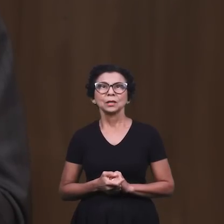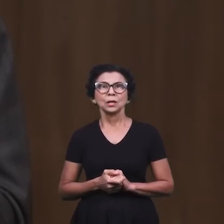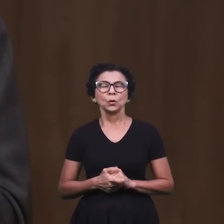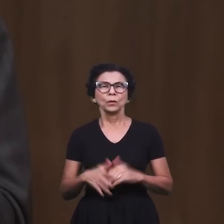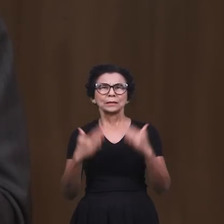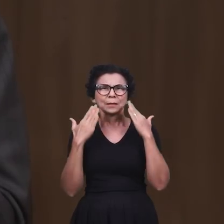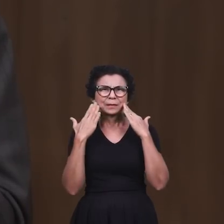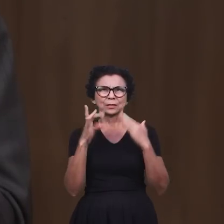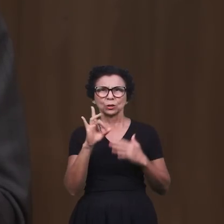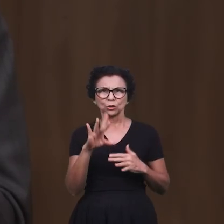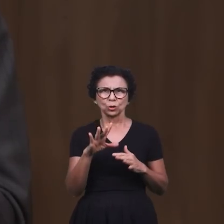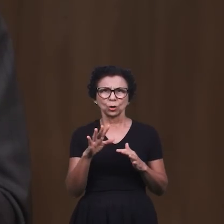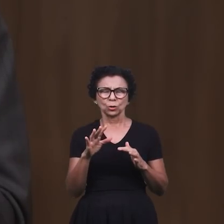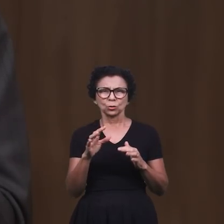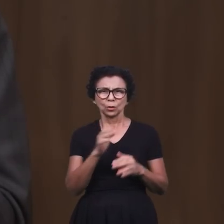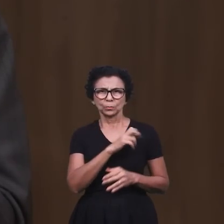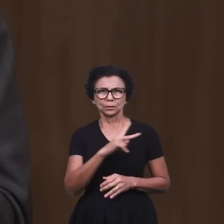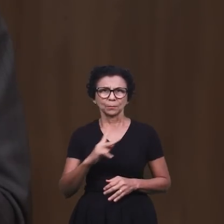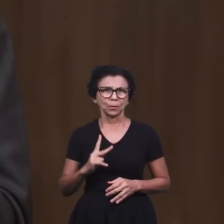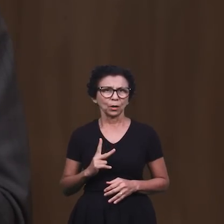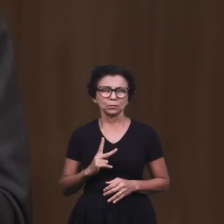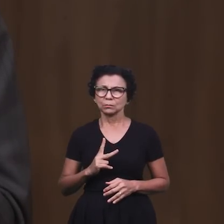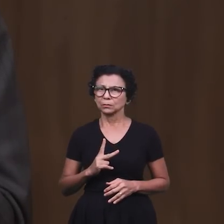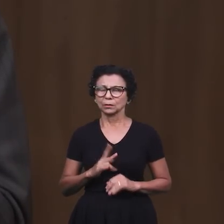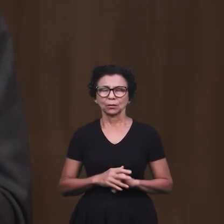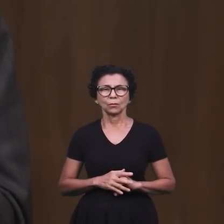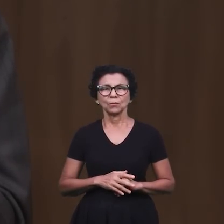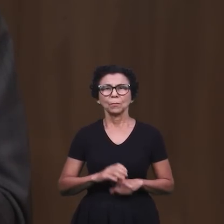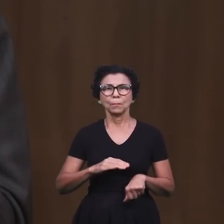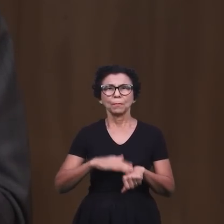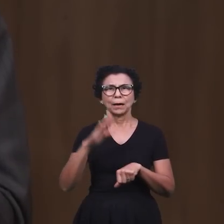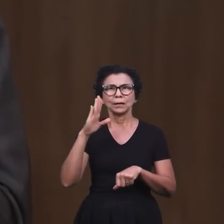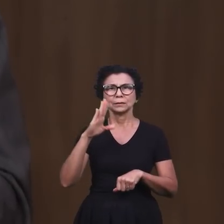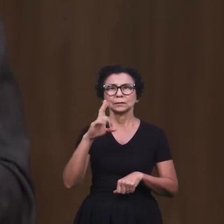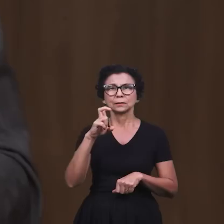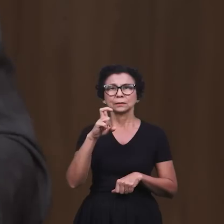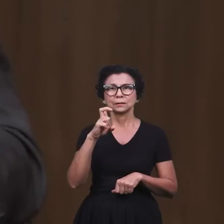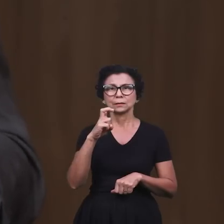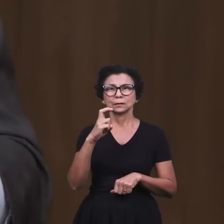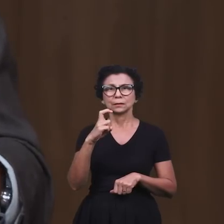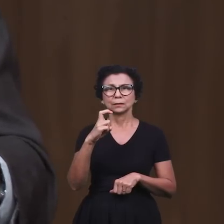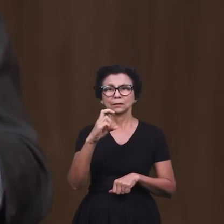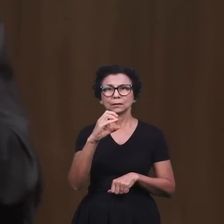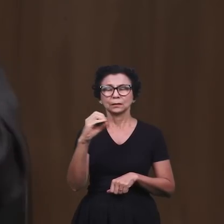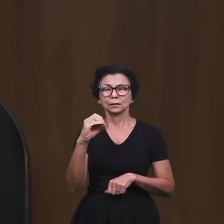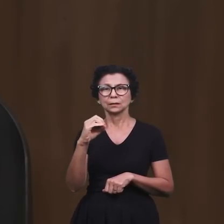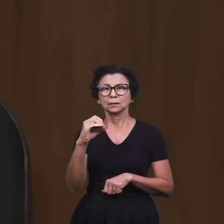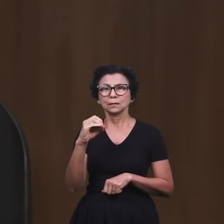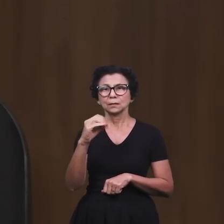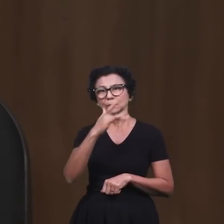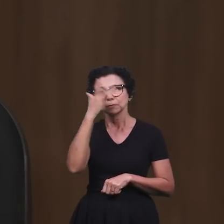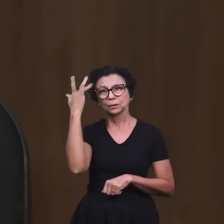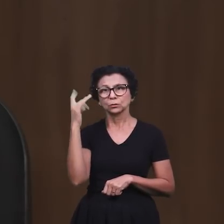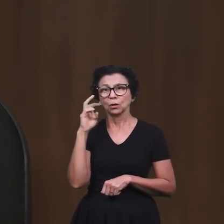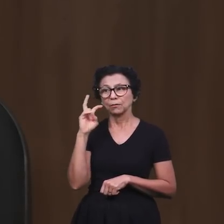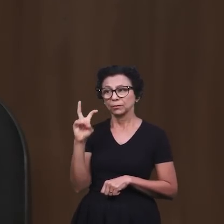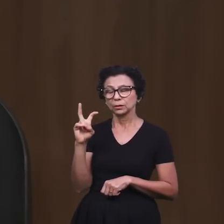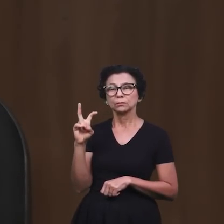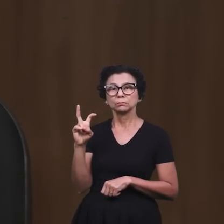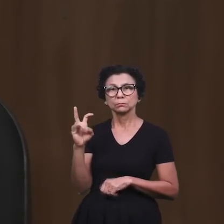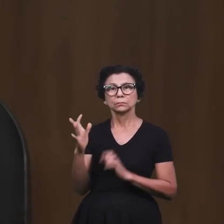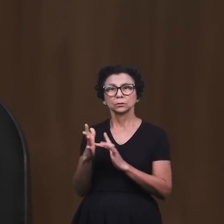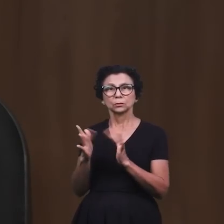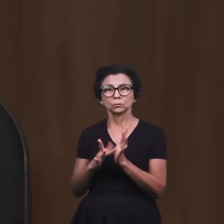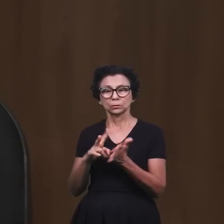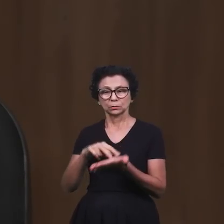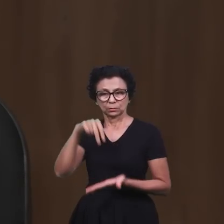irmãos que viram ele, certo? Foi. Viram ele vivo ali, ressurreto. Agora é importante lembrar esse texto de Pedro, eu queria fazer uma menção ainda, que é